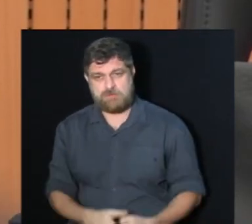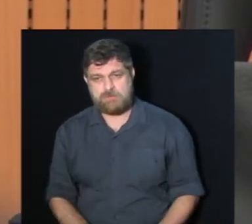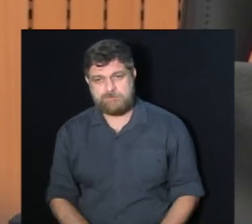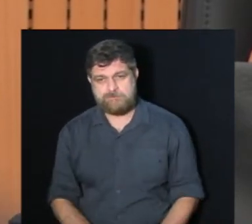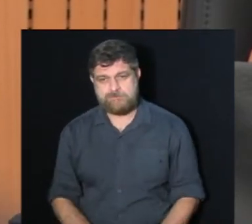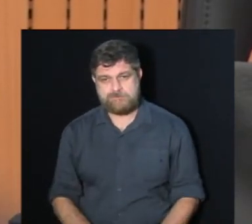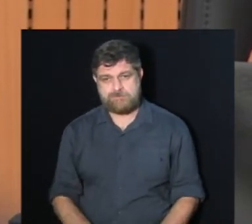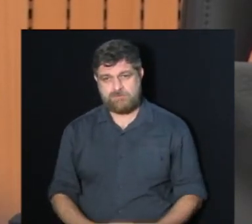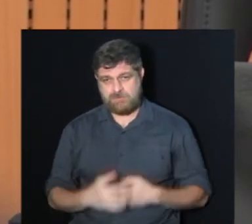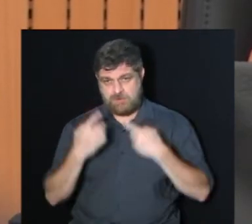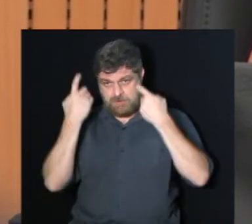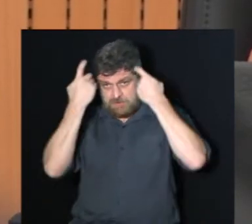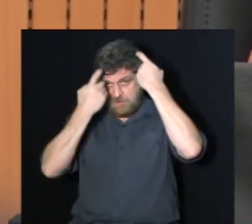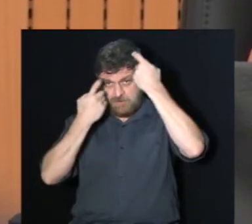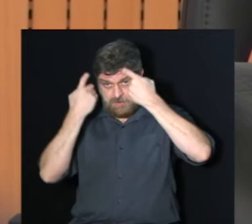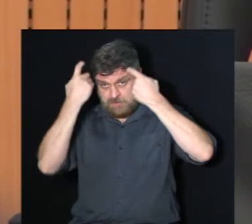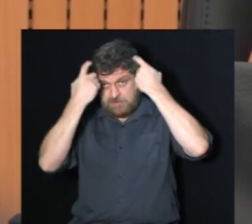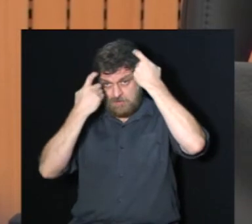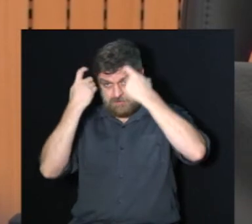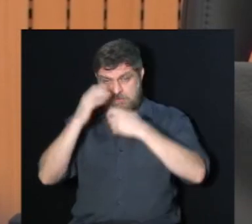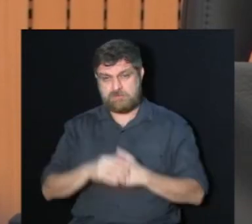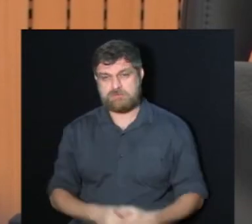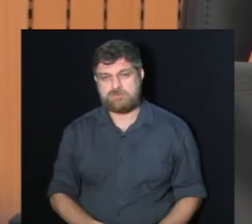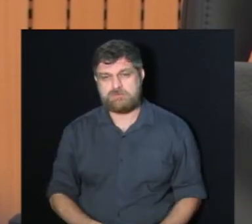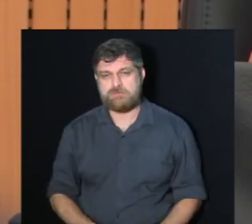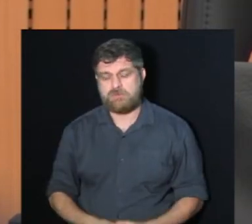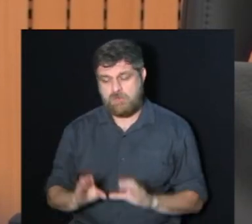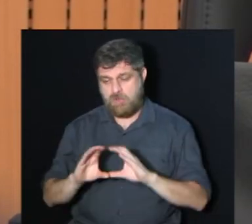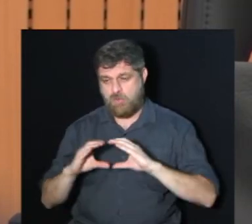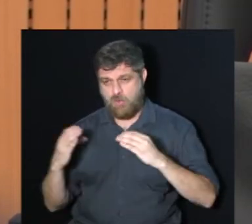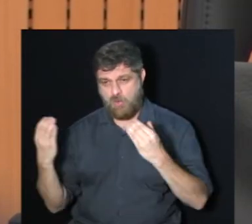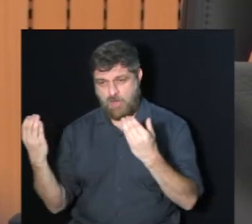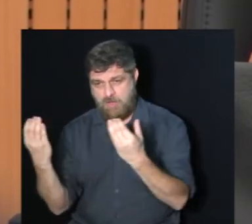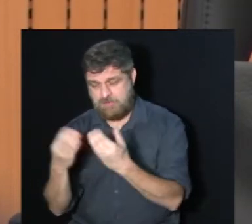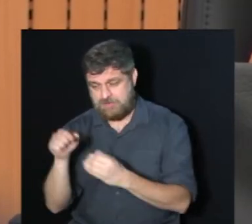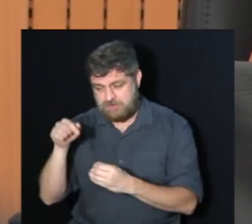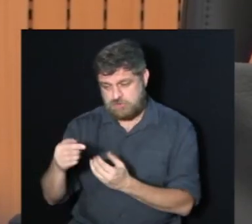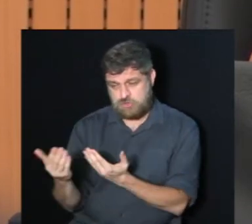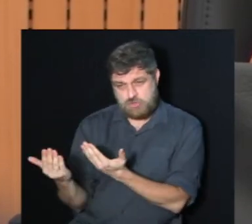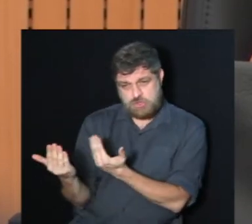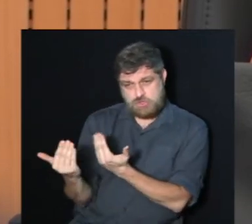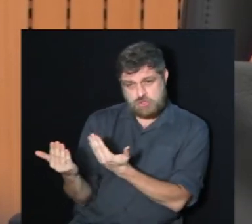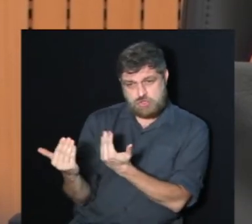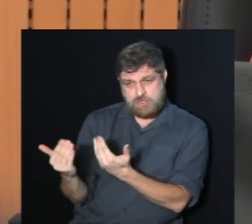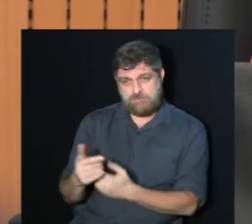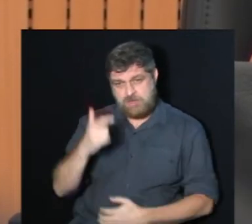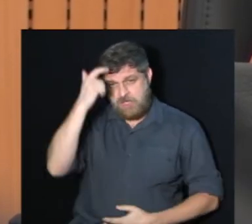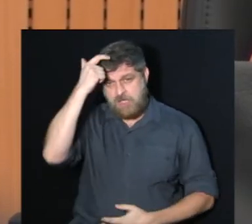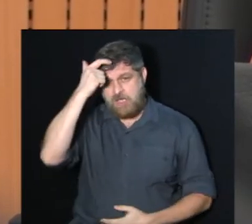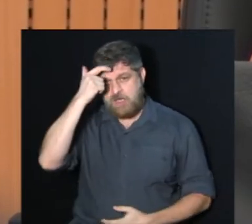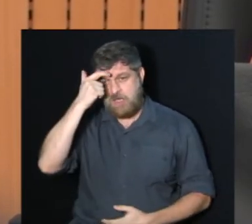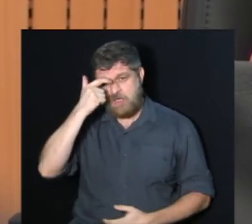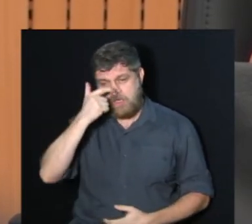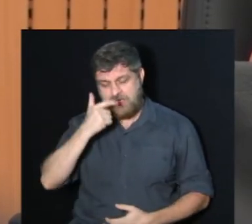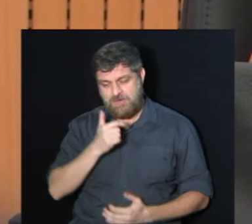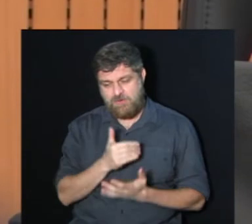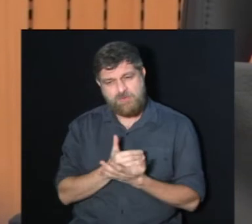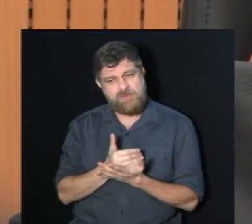a preocupação quando eu tinha da comunidade, dos jovens, então eu começava a